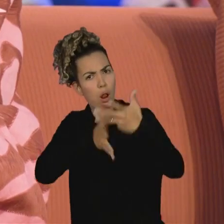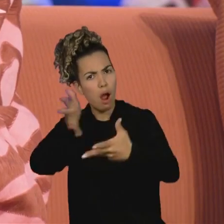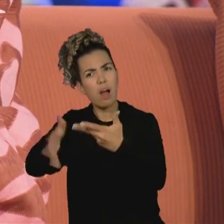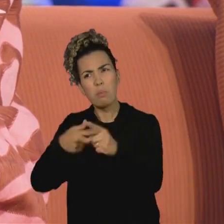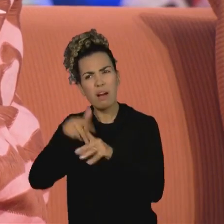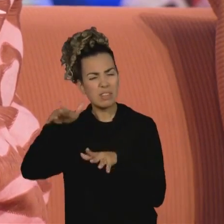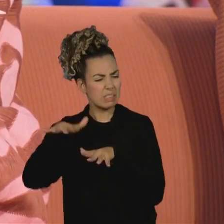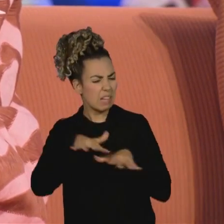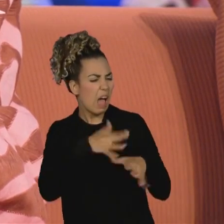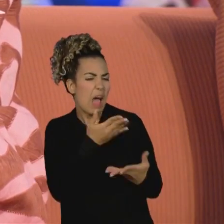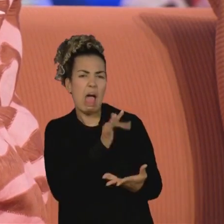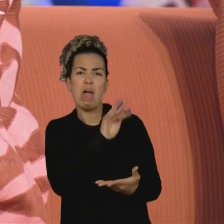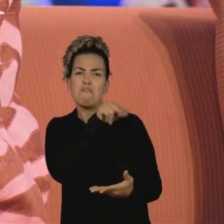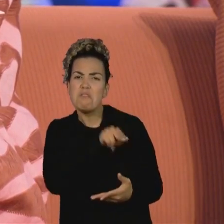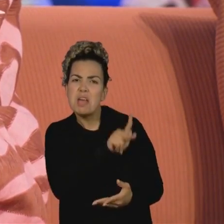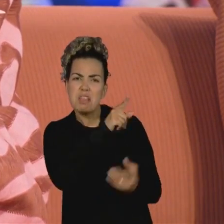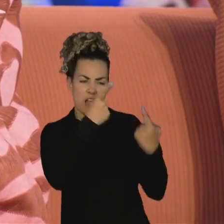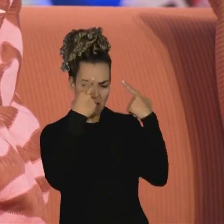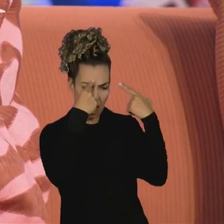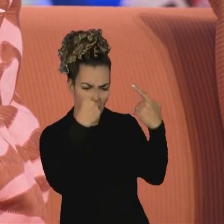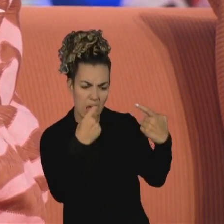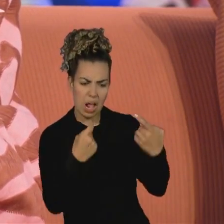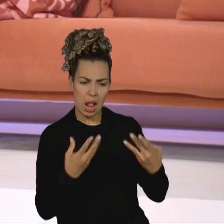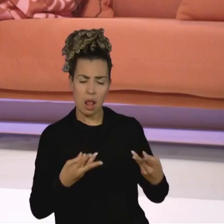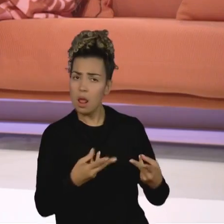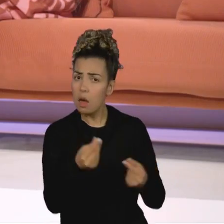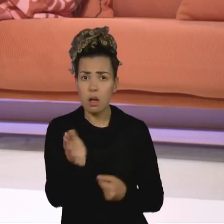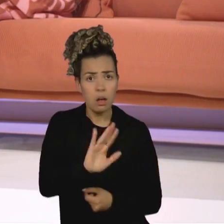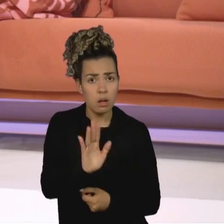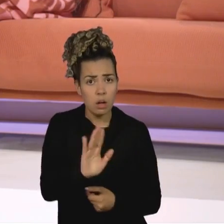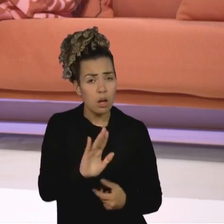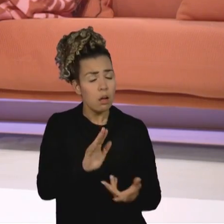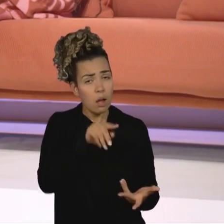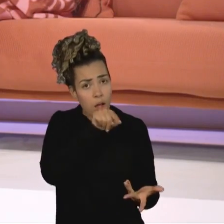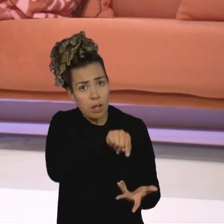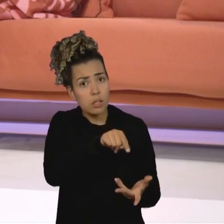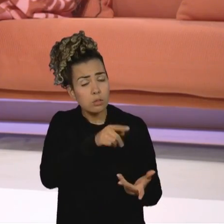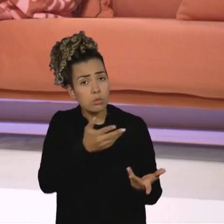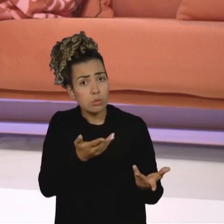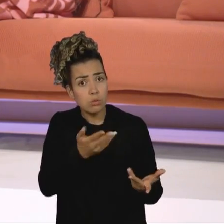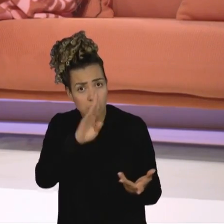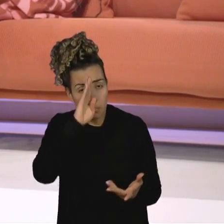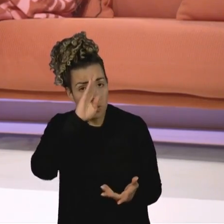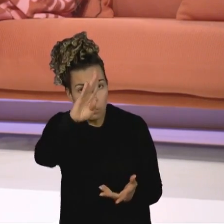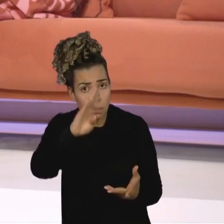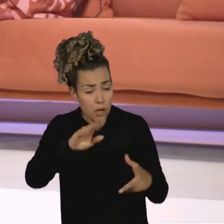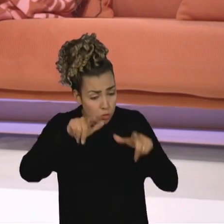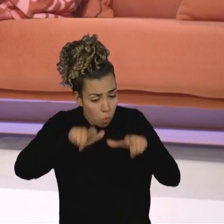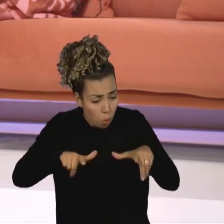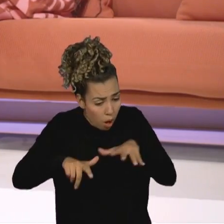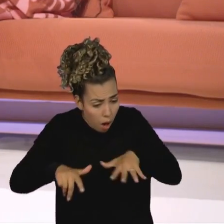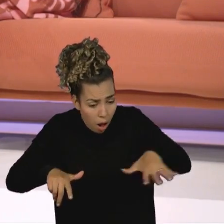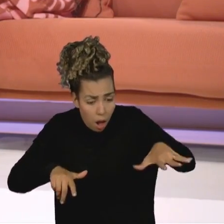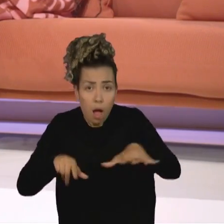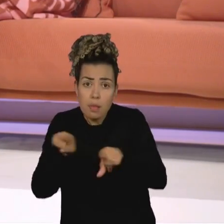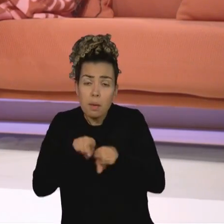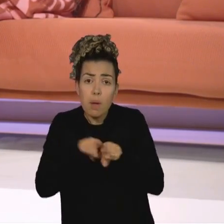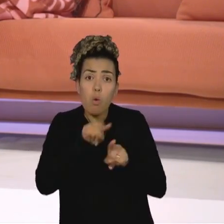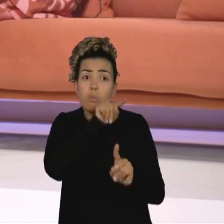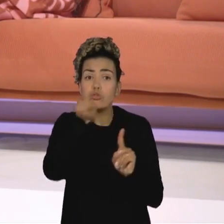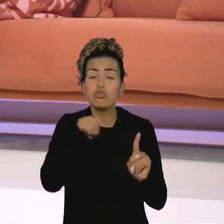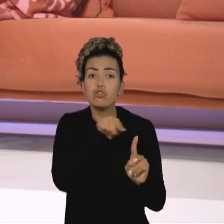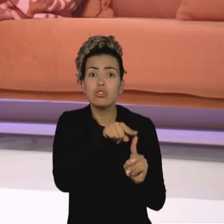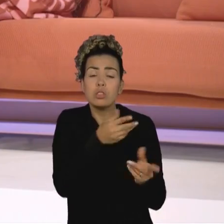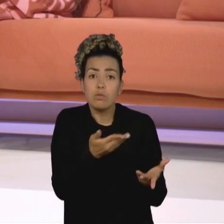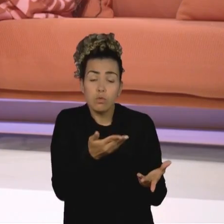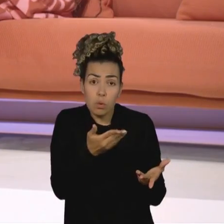ou tal... Mas, no fundo, assim, tem uma construção, né, de uma sintática interessante de você